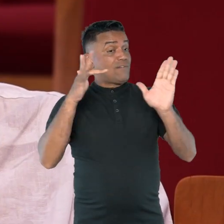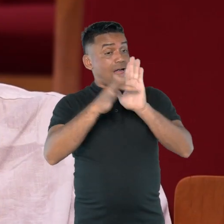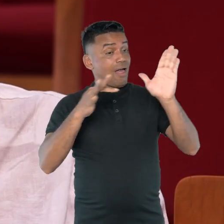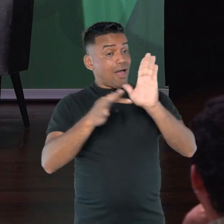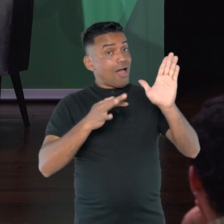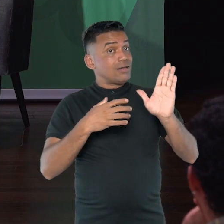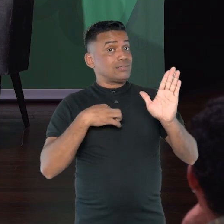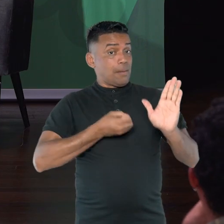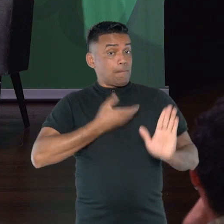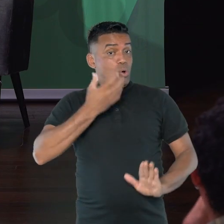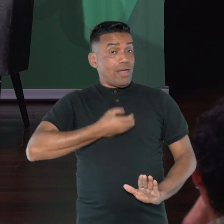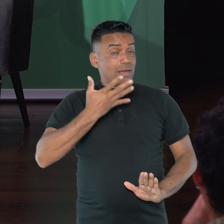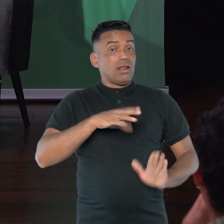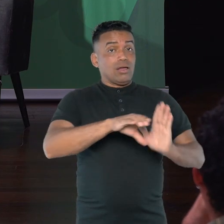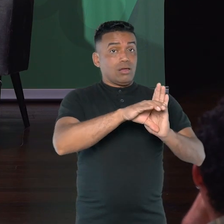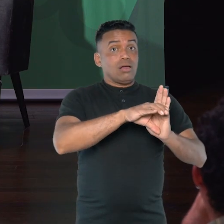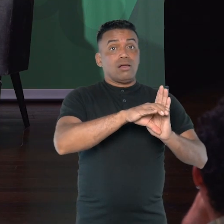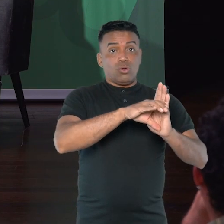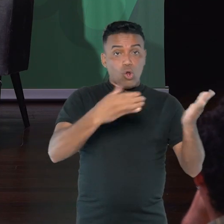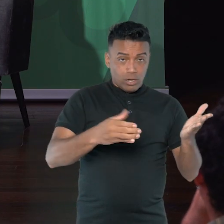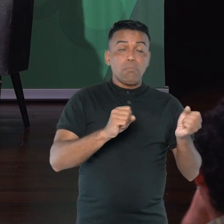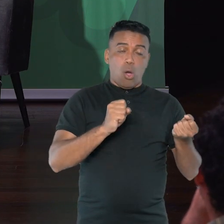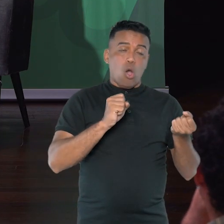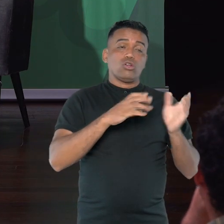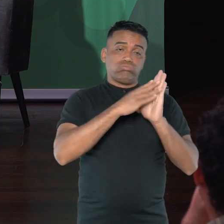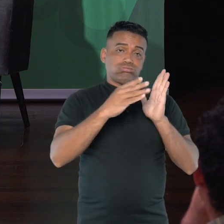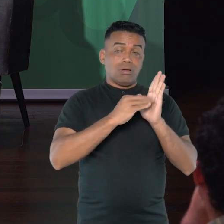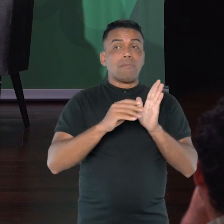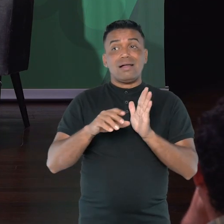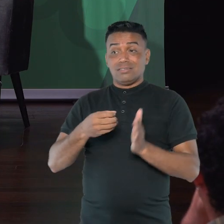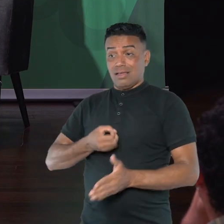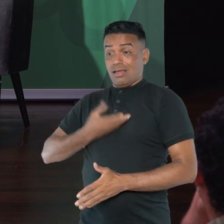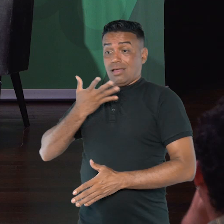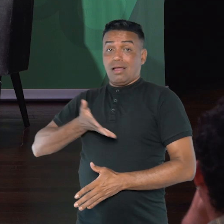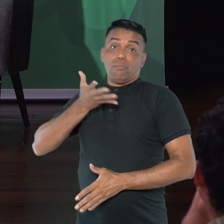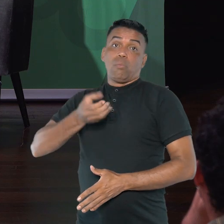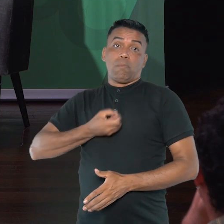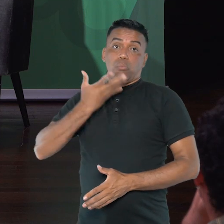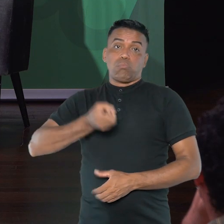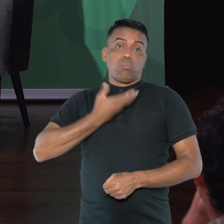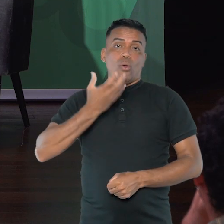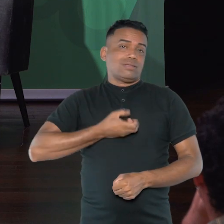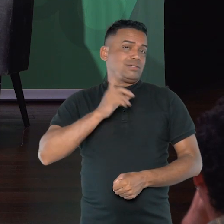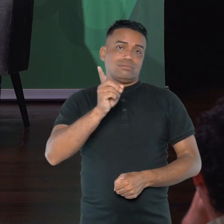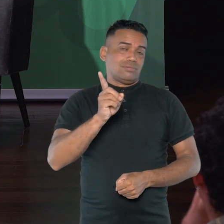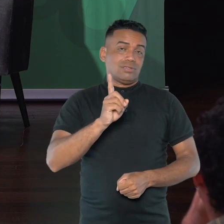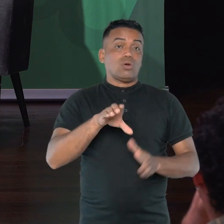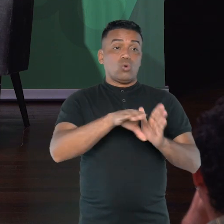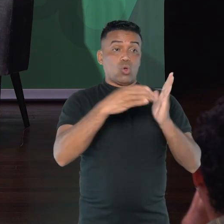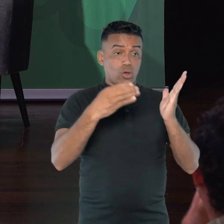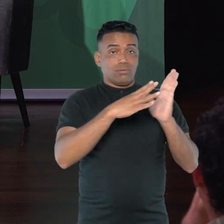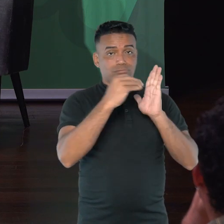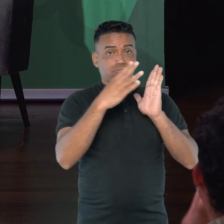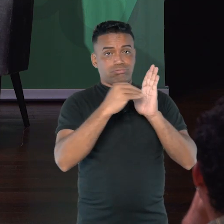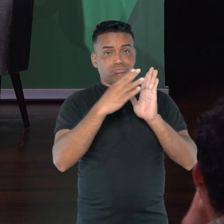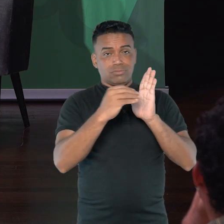Não mexa nos meus poemas. As crônicas, tudo bem. Então, assim, as crônicas, ele disse que... Você viu a crônica dele sendo reproduzida